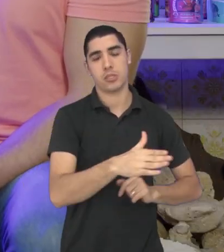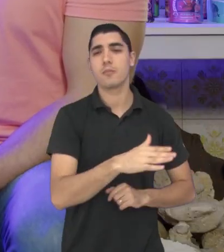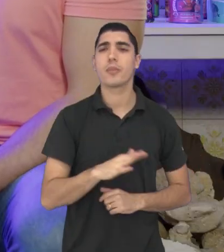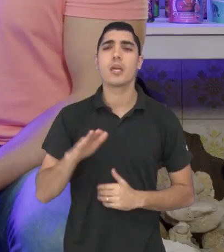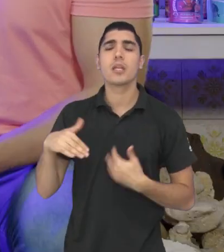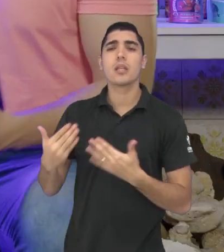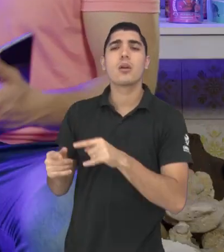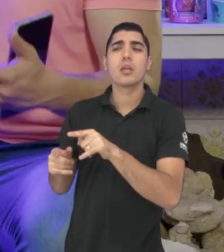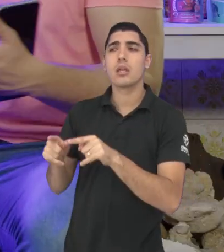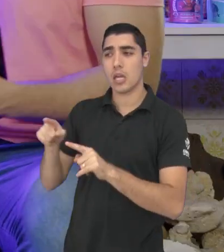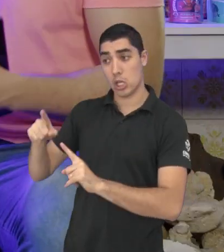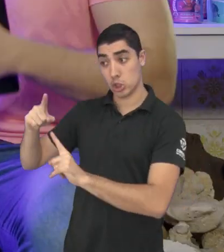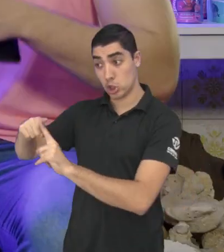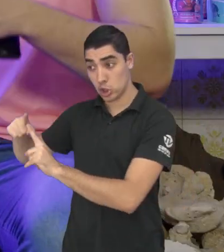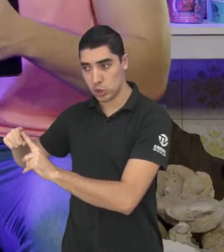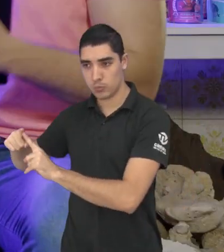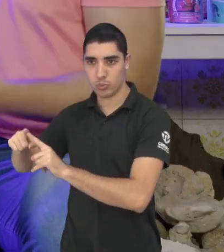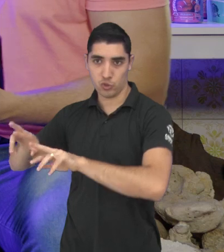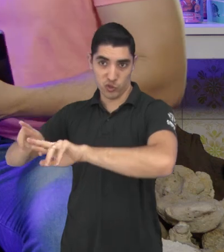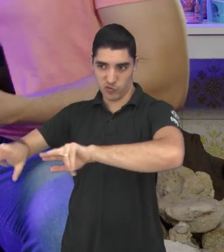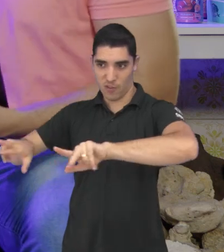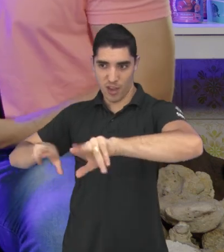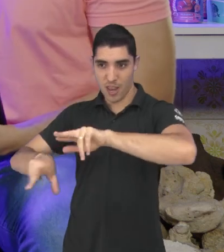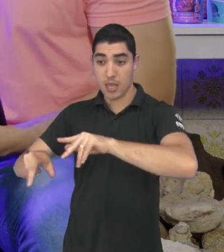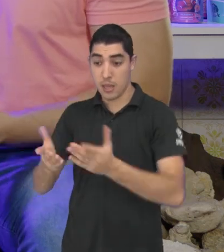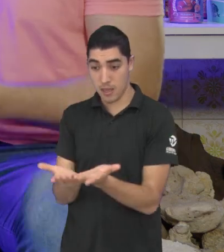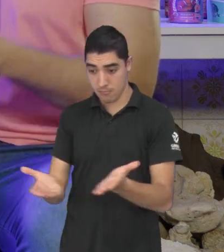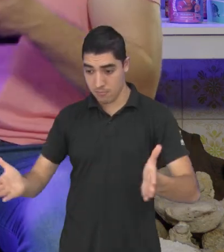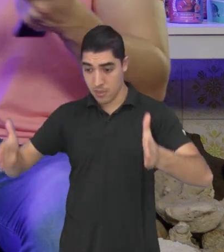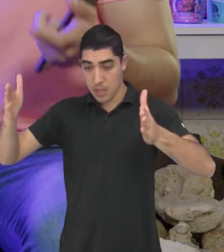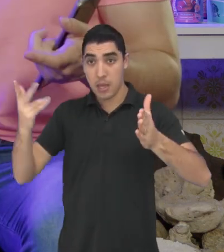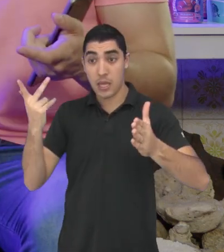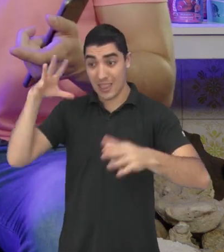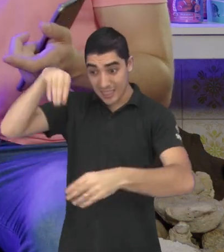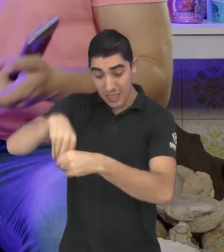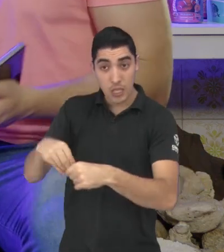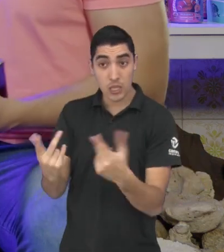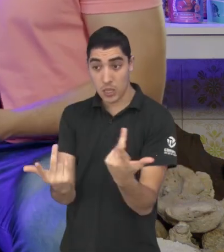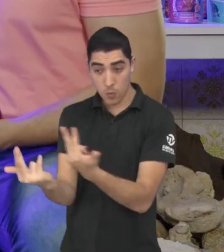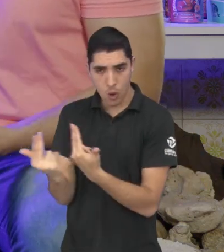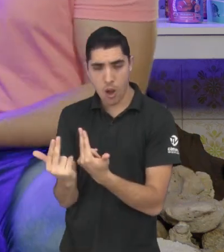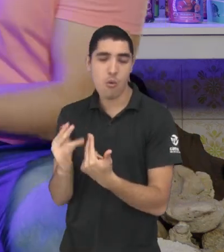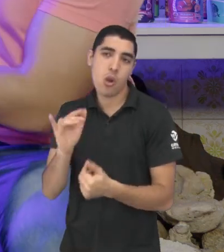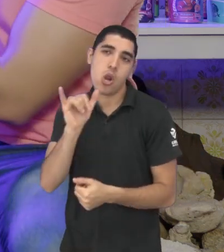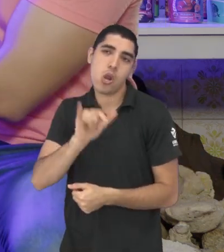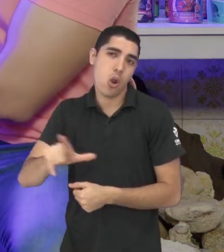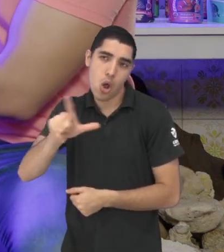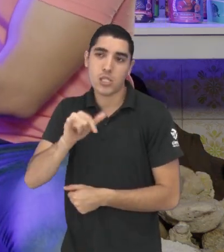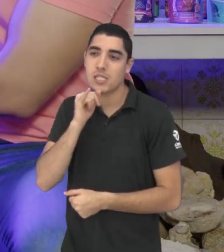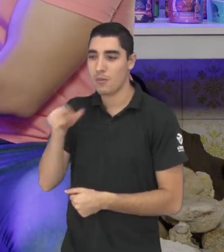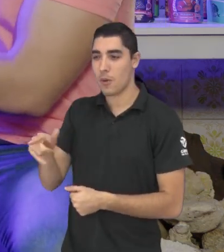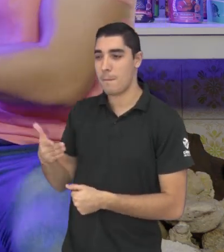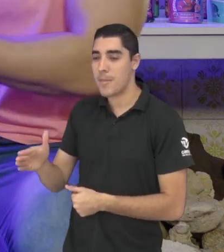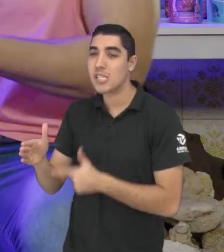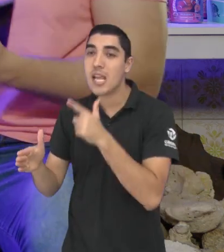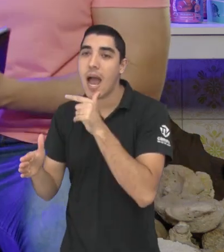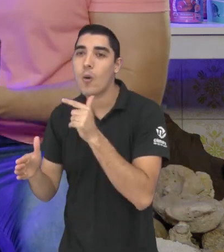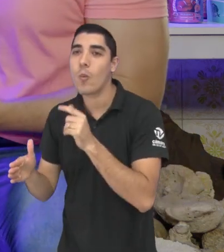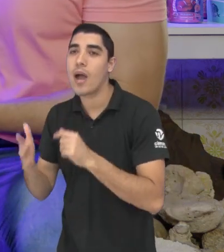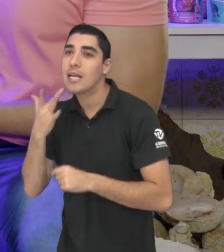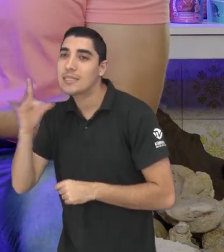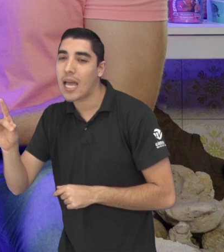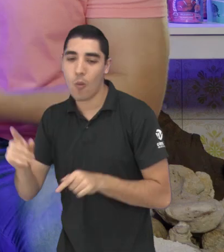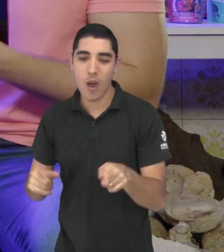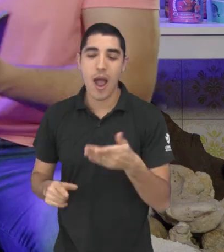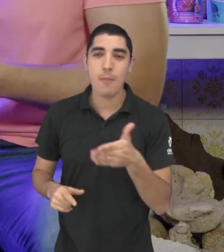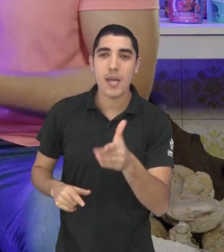nessa questão então das espécies diferentes dentro do mesmo aquário. É claro que eu não vou conseguir colocar uma espécie de água salgada junto com uma